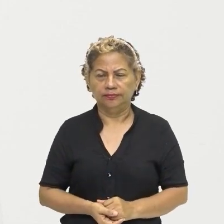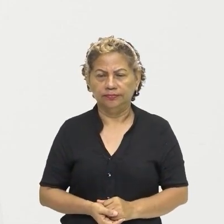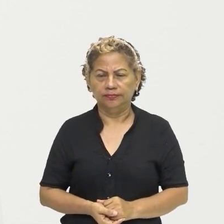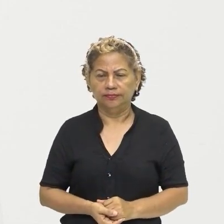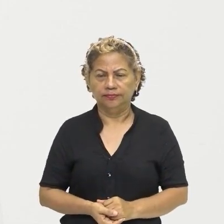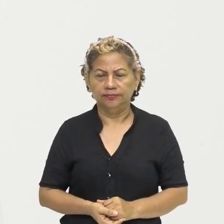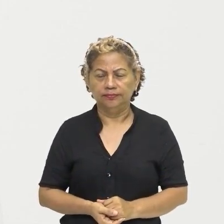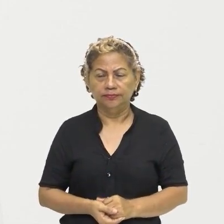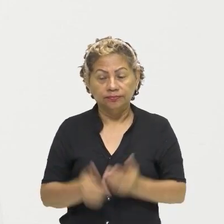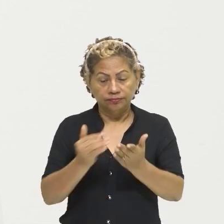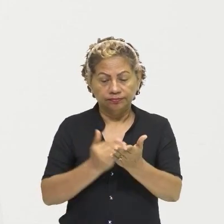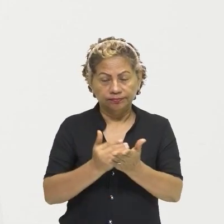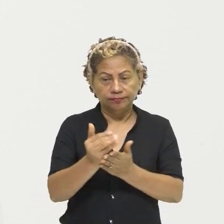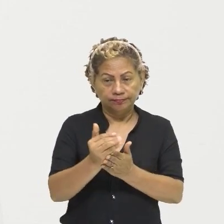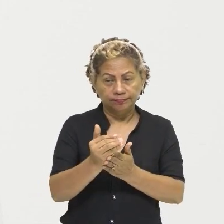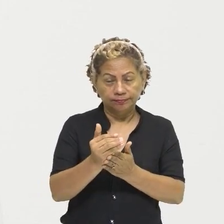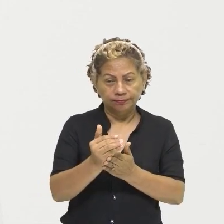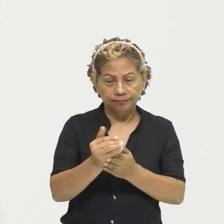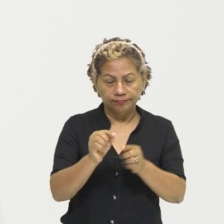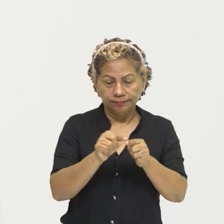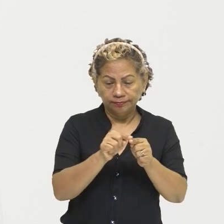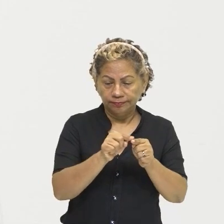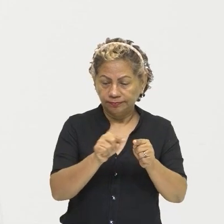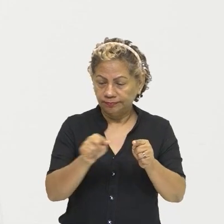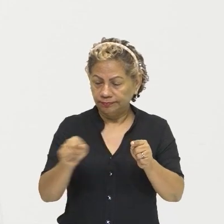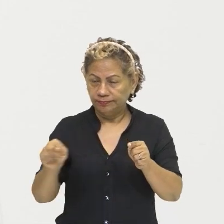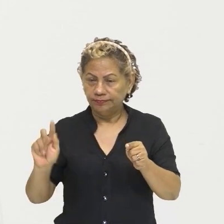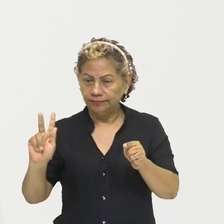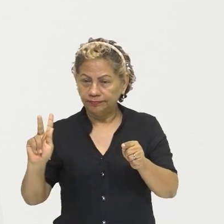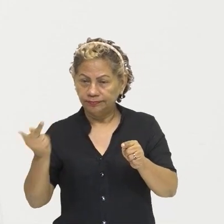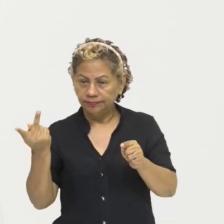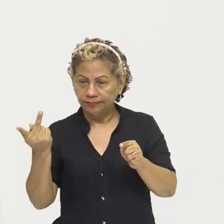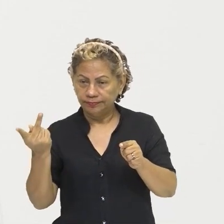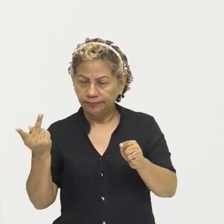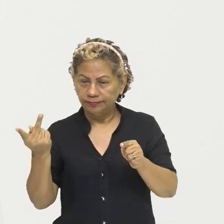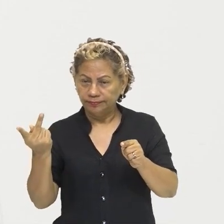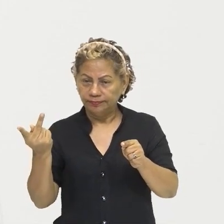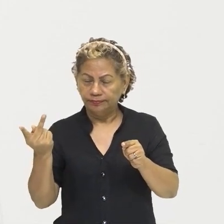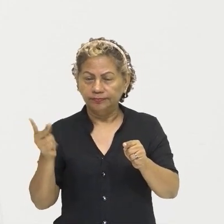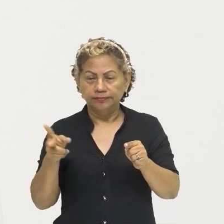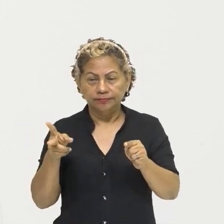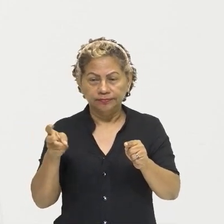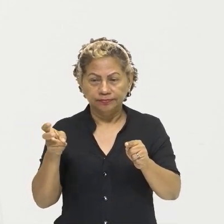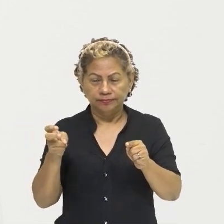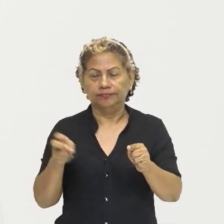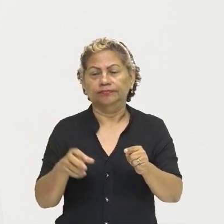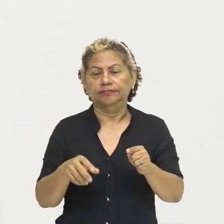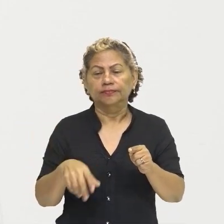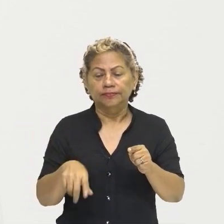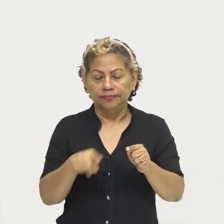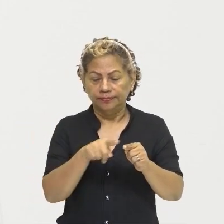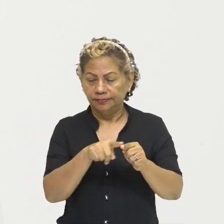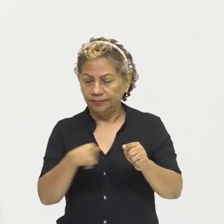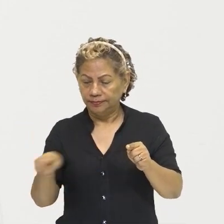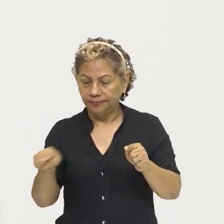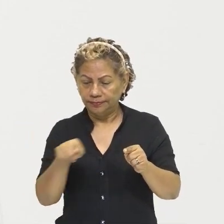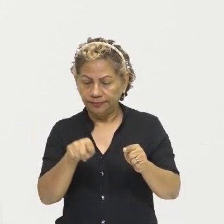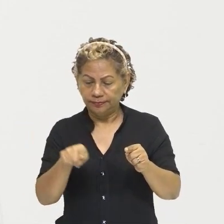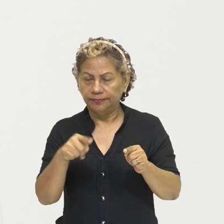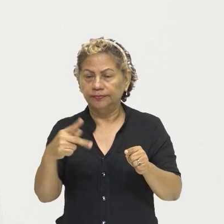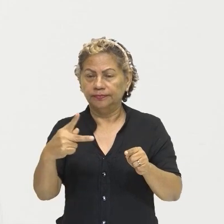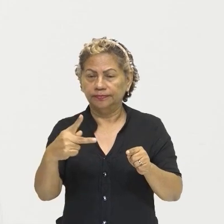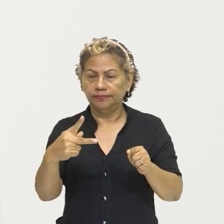Focal do ponto H de comprimento P. Então, esse comprimento aqui, ele está chamando de P. Tá